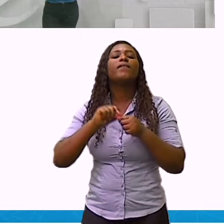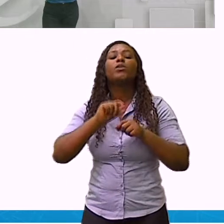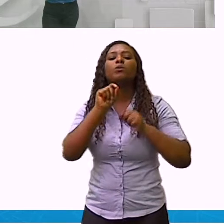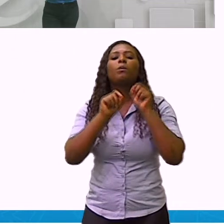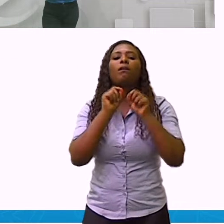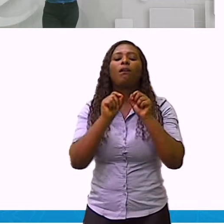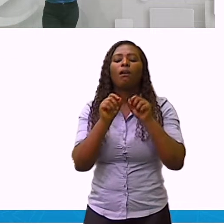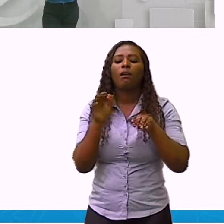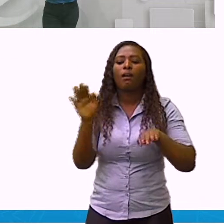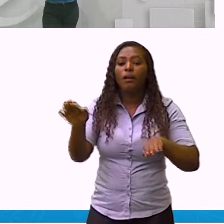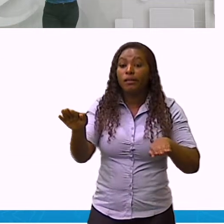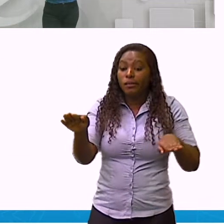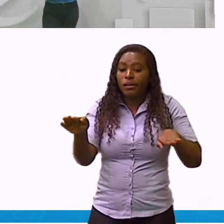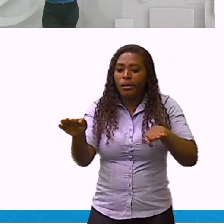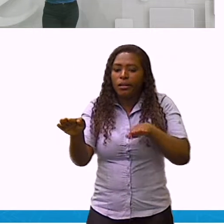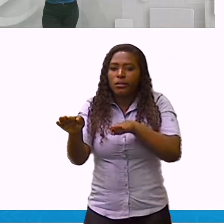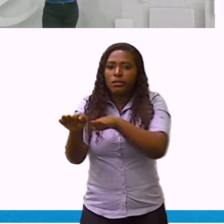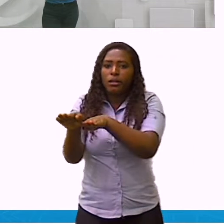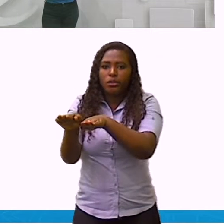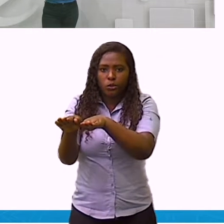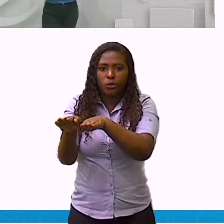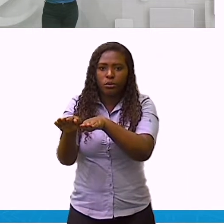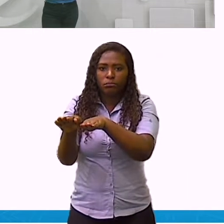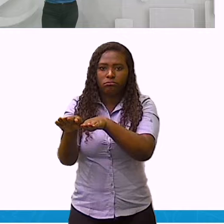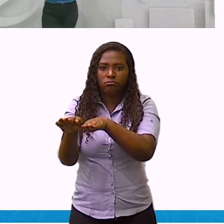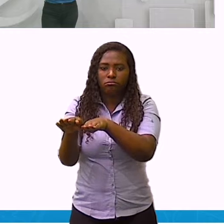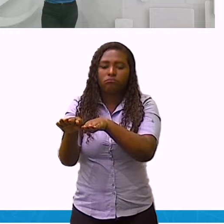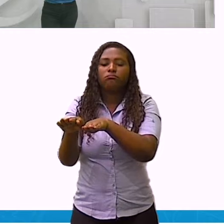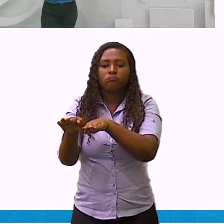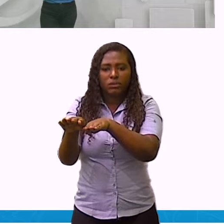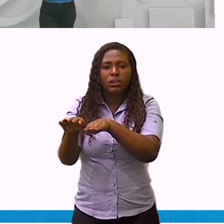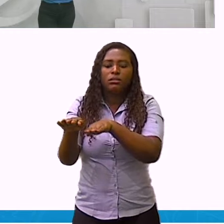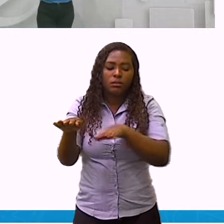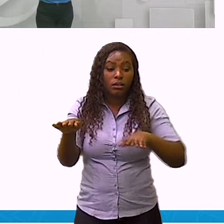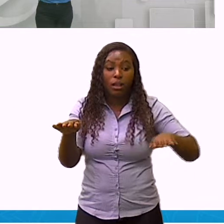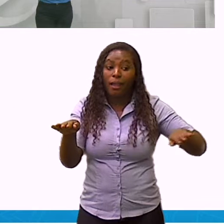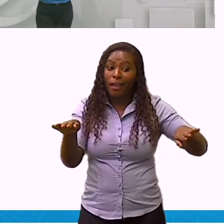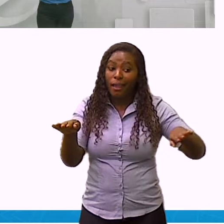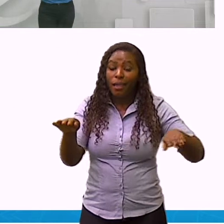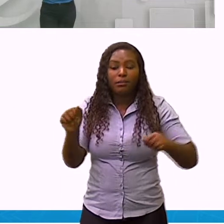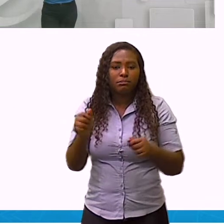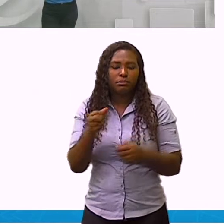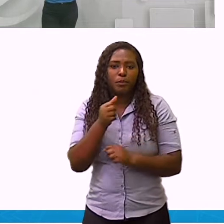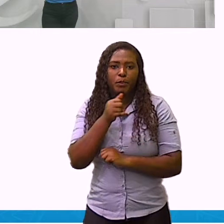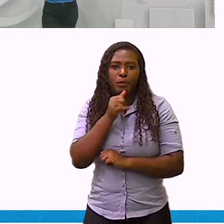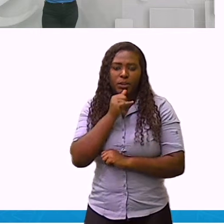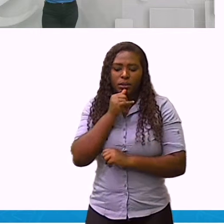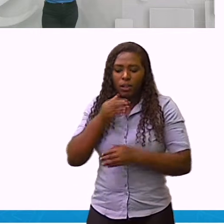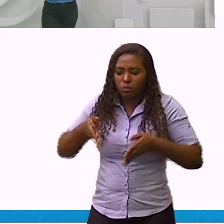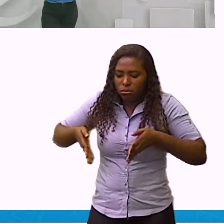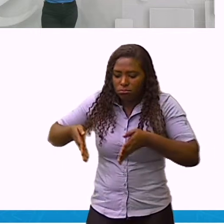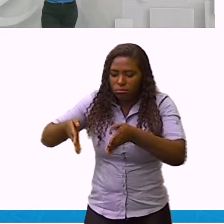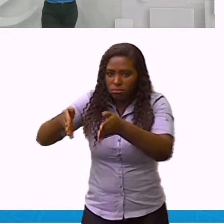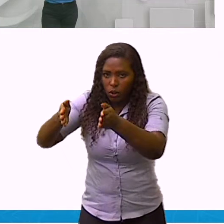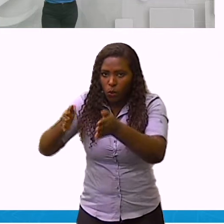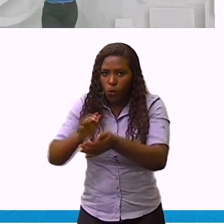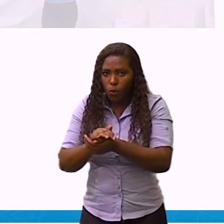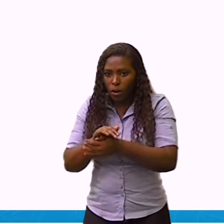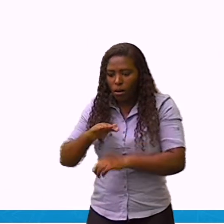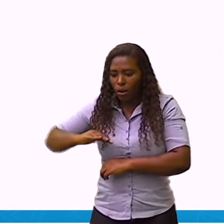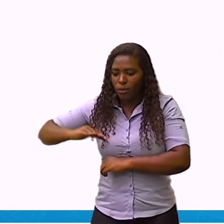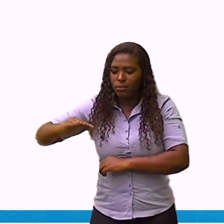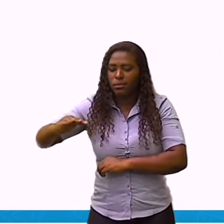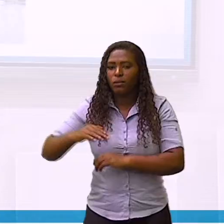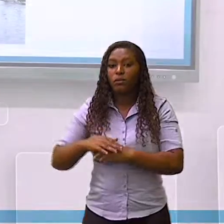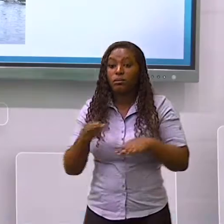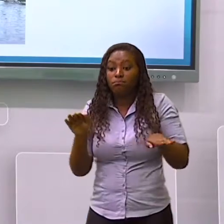chuva diminuir. E por que nós estamos falando a respeito de dias com tempestades, chuva